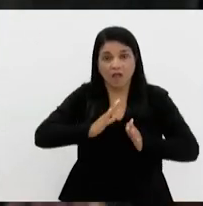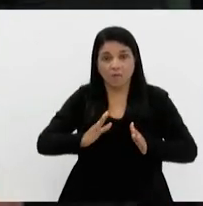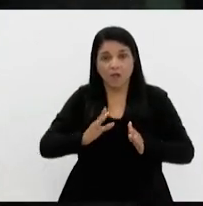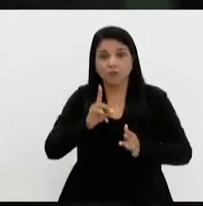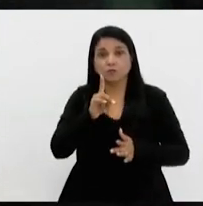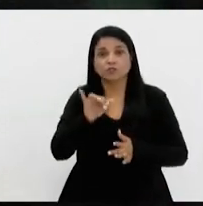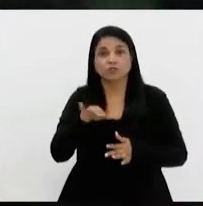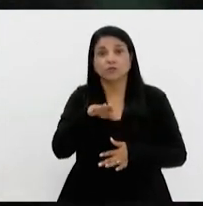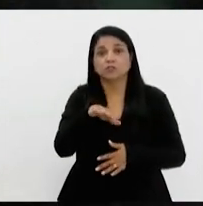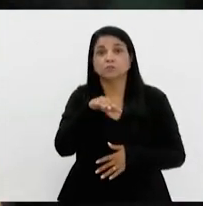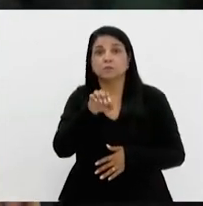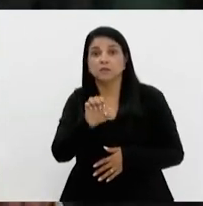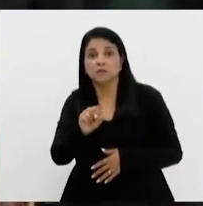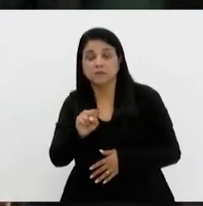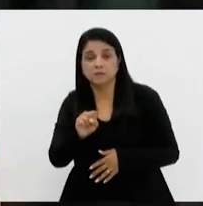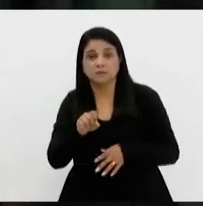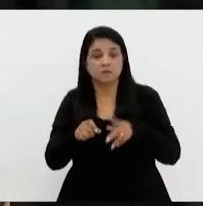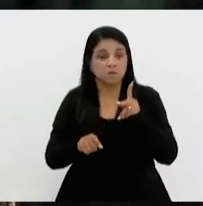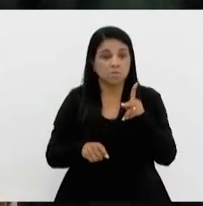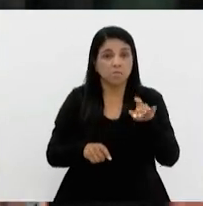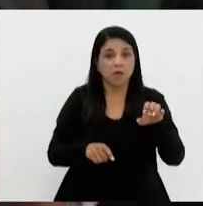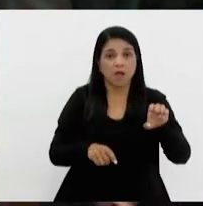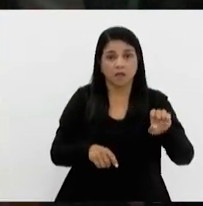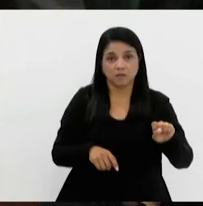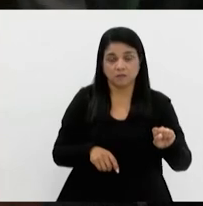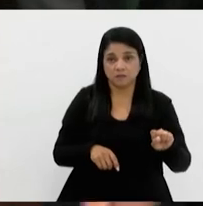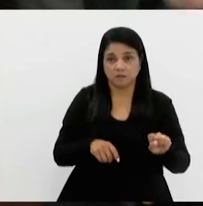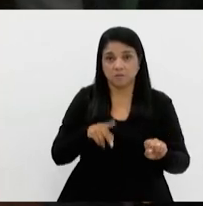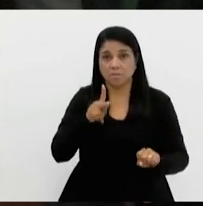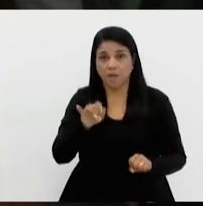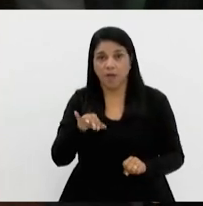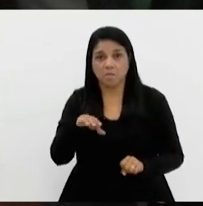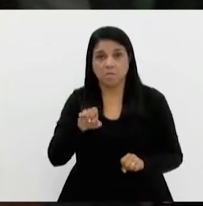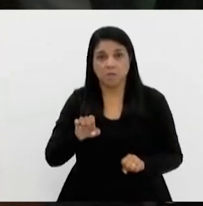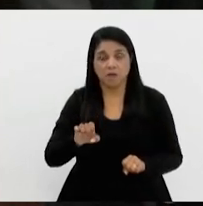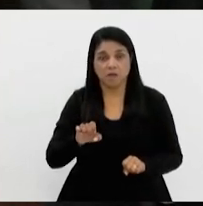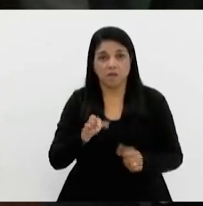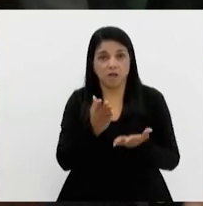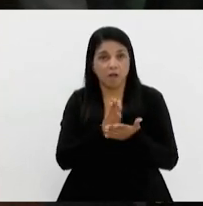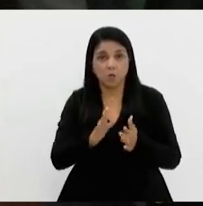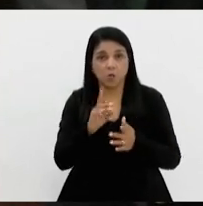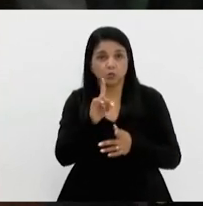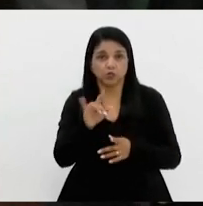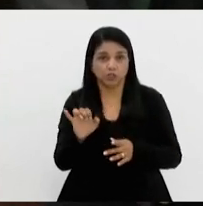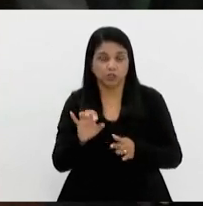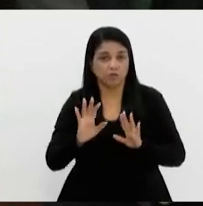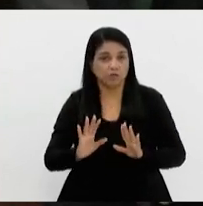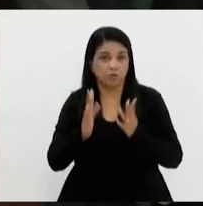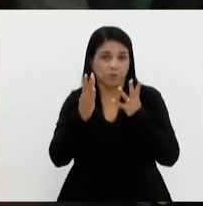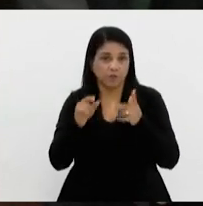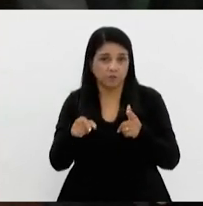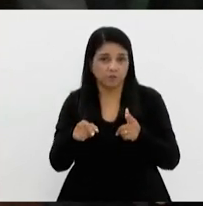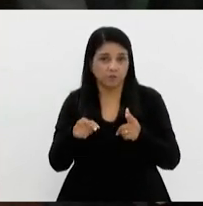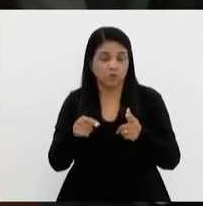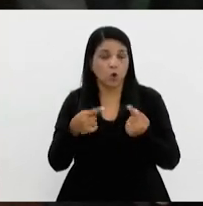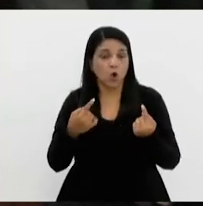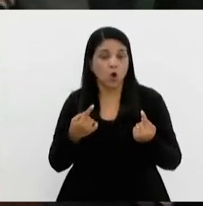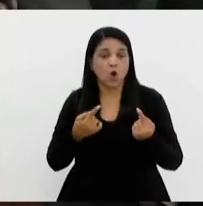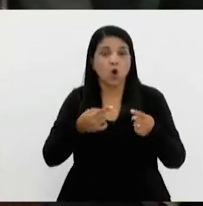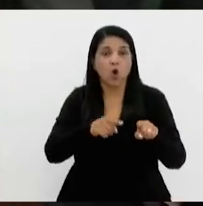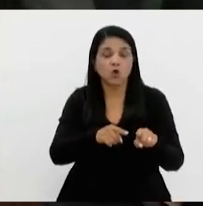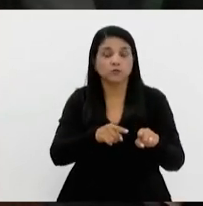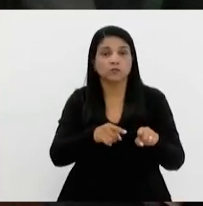das Mães ou o Dia dos Pais, partindo para, contrariando os preceitos e dogmas da